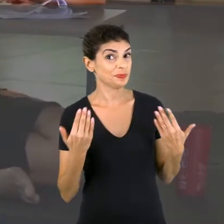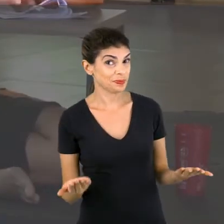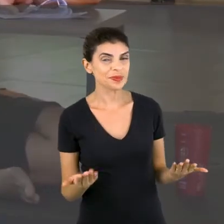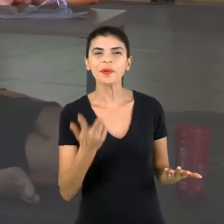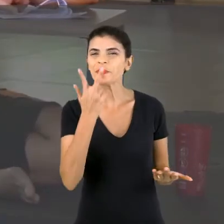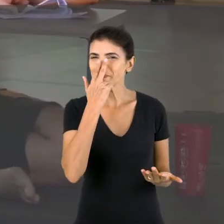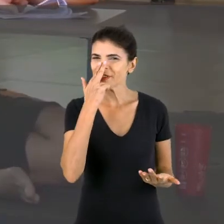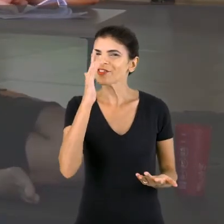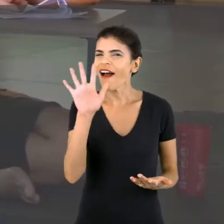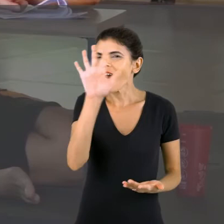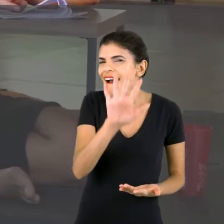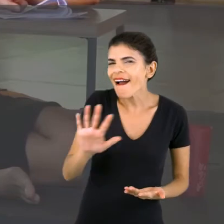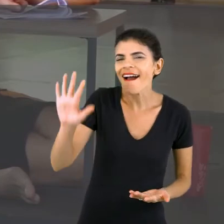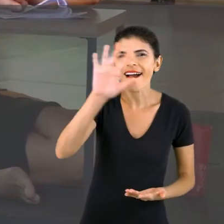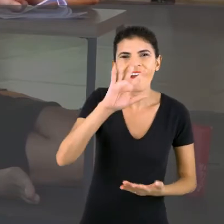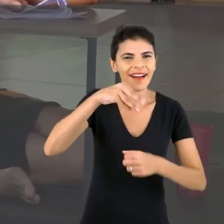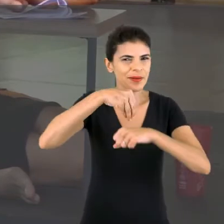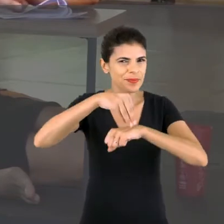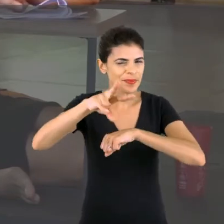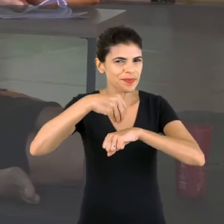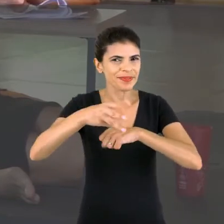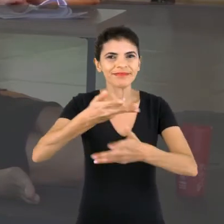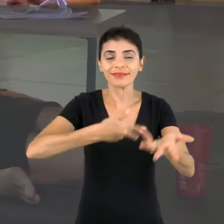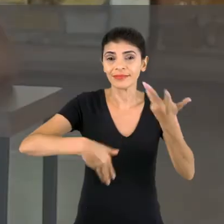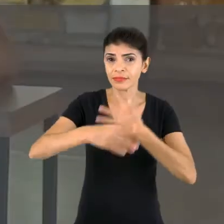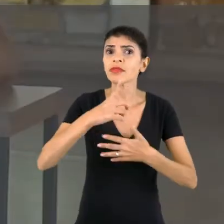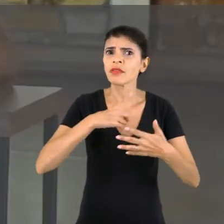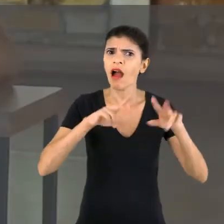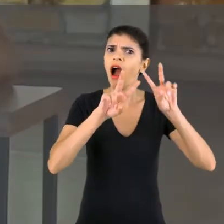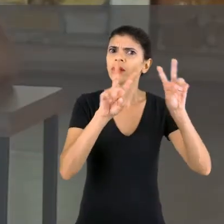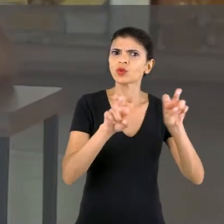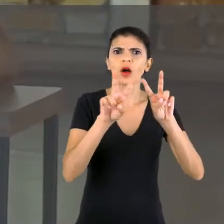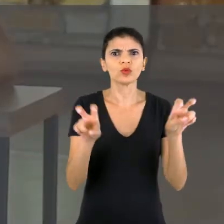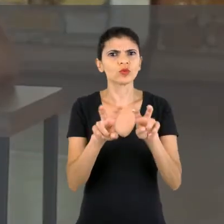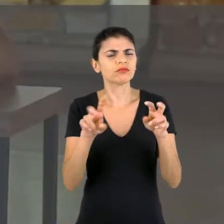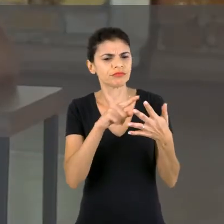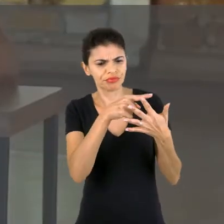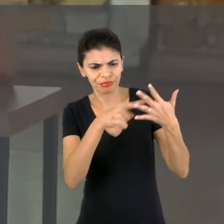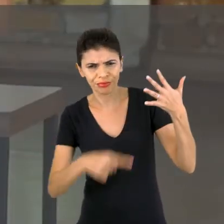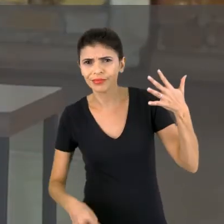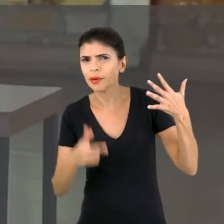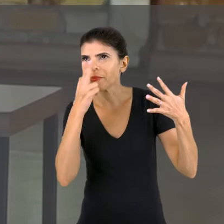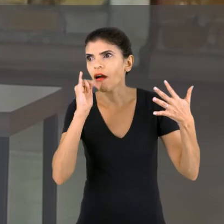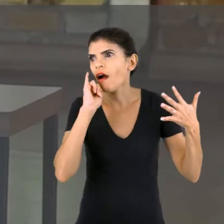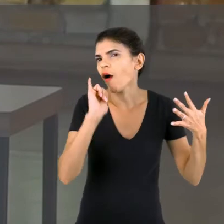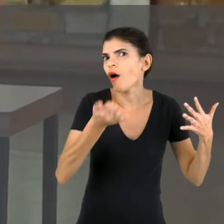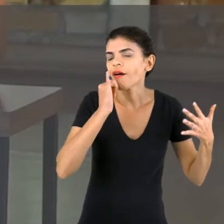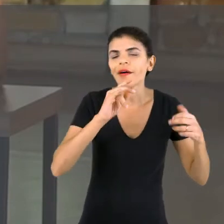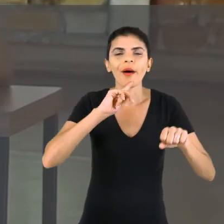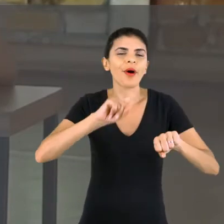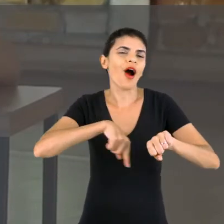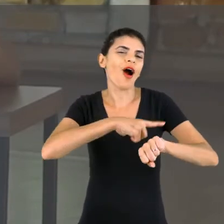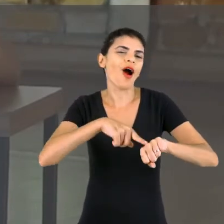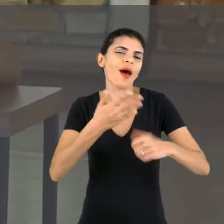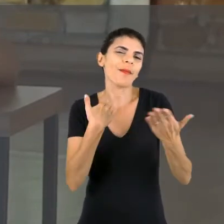Bom, eu acho que a gente tinha isso para compartilhar. Tem muito assunto sobre gestão. Assim, daria para ficar